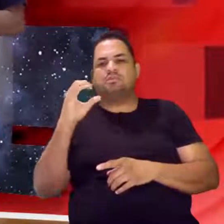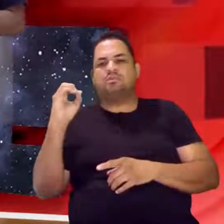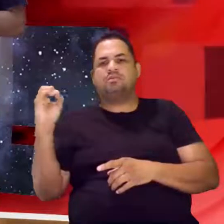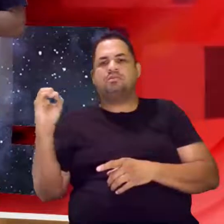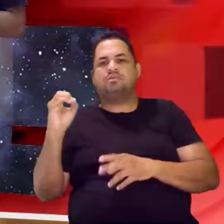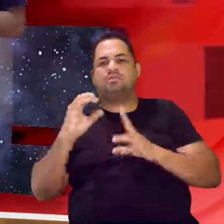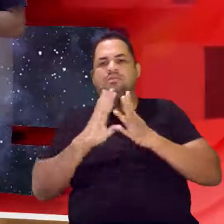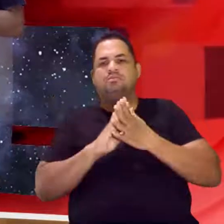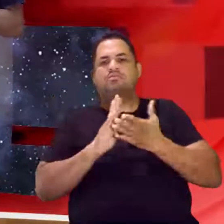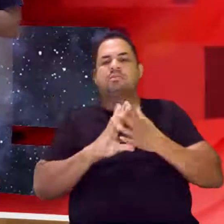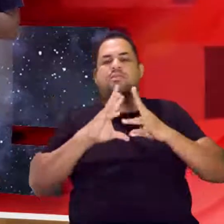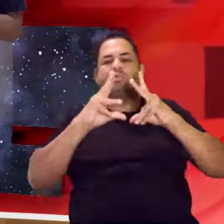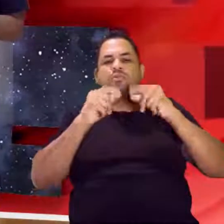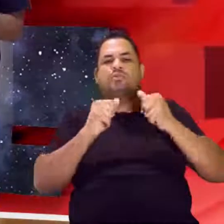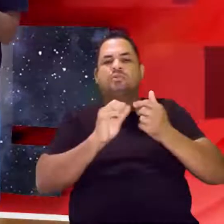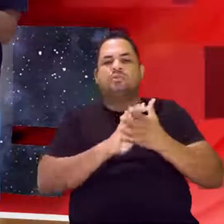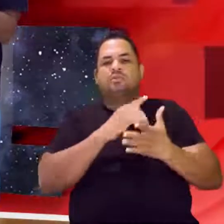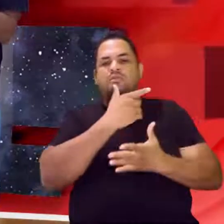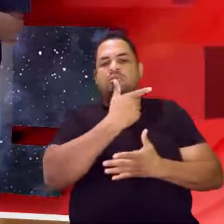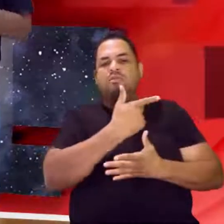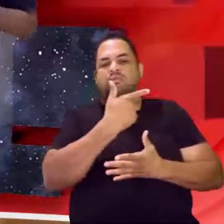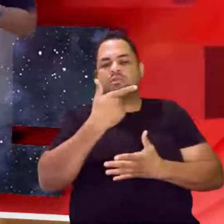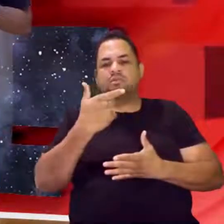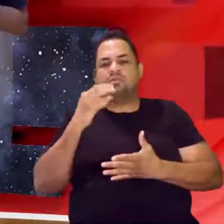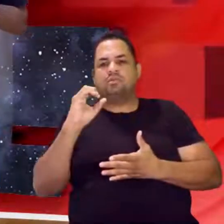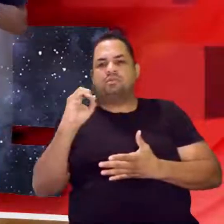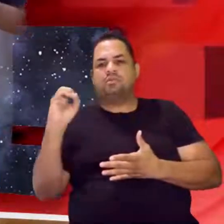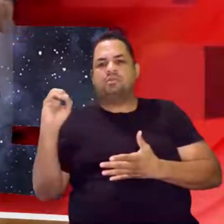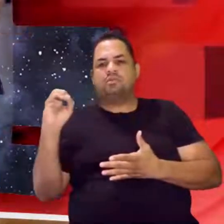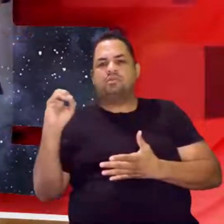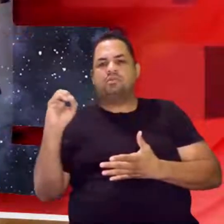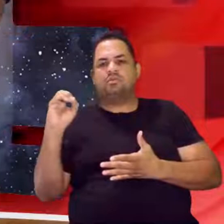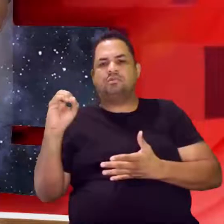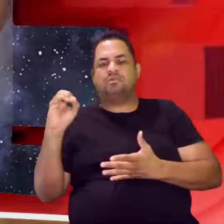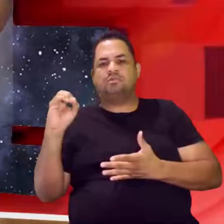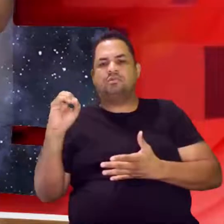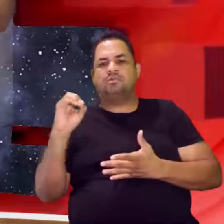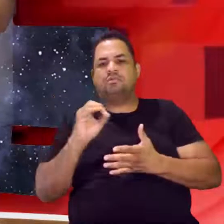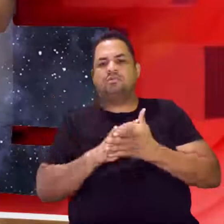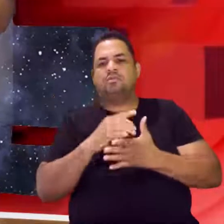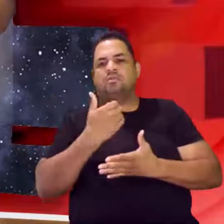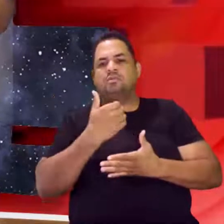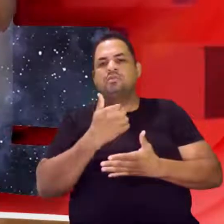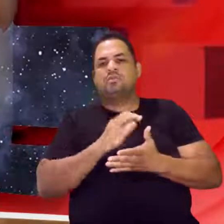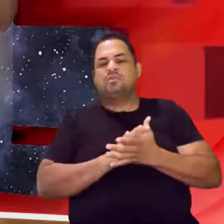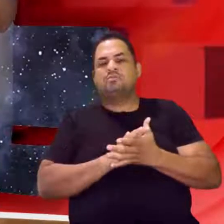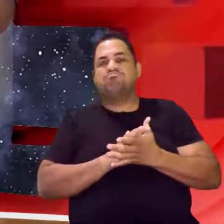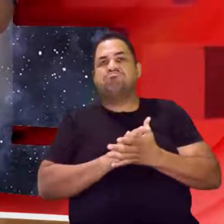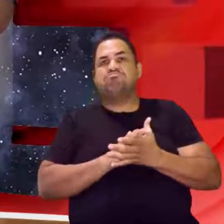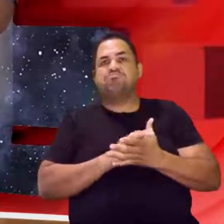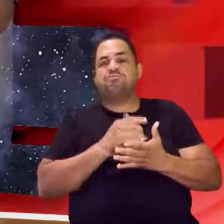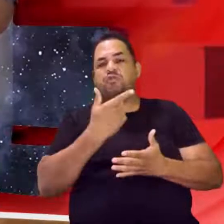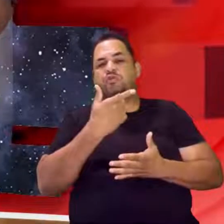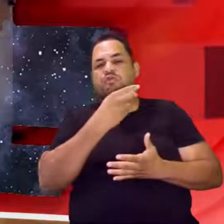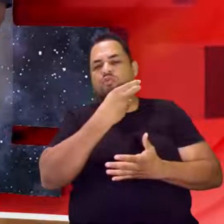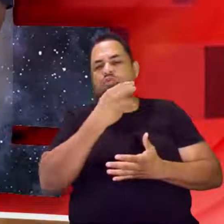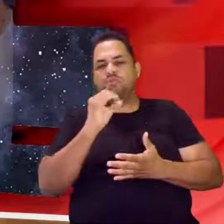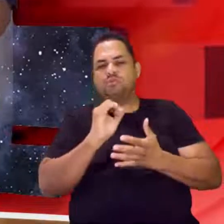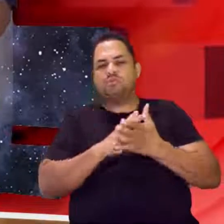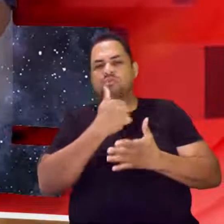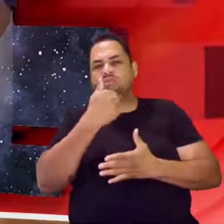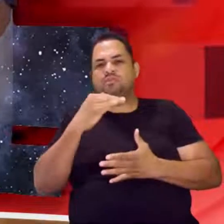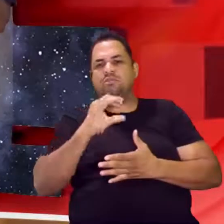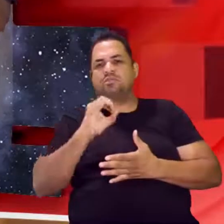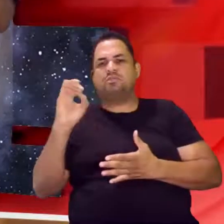pegou o valor total. 220 é em 2009. Em 2005 era 100%.